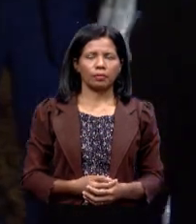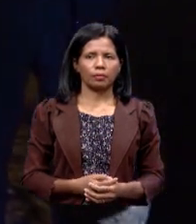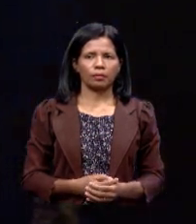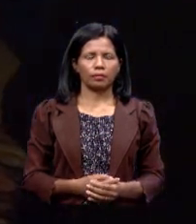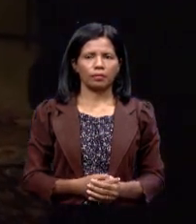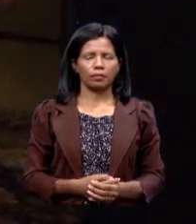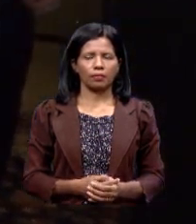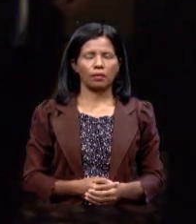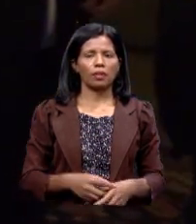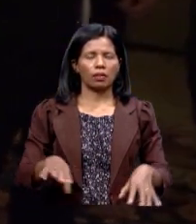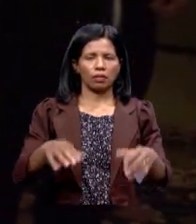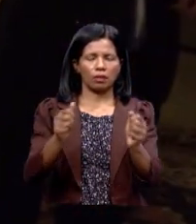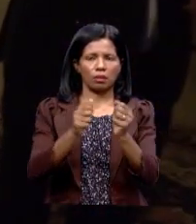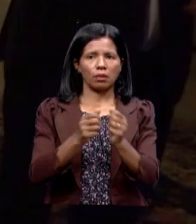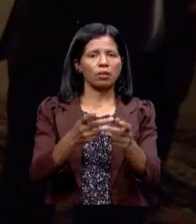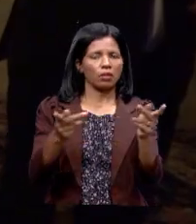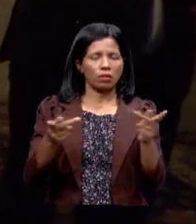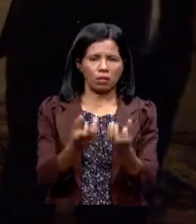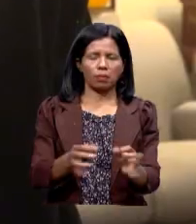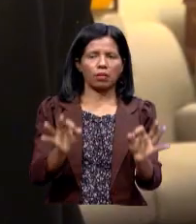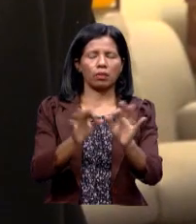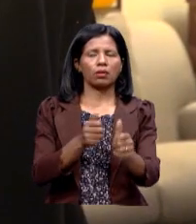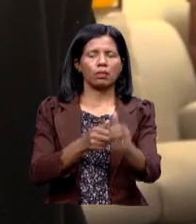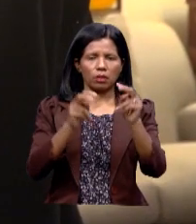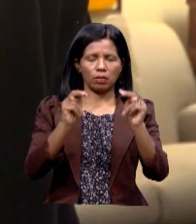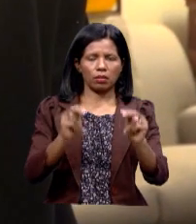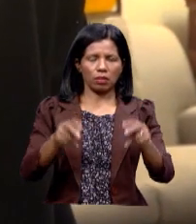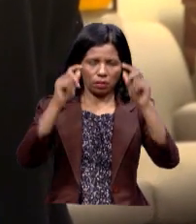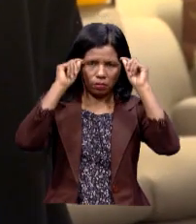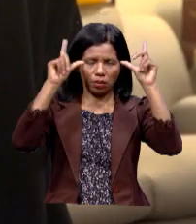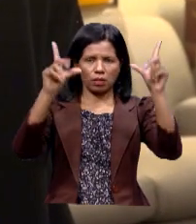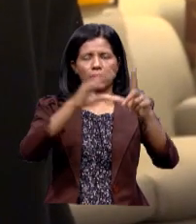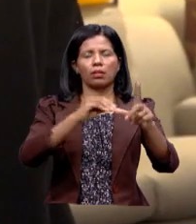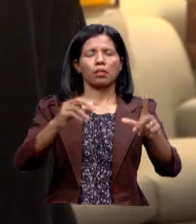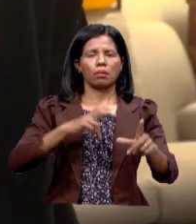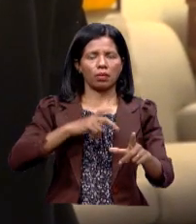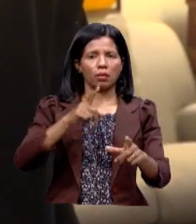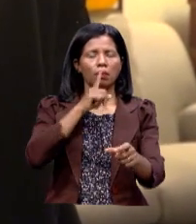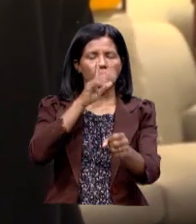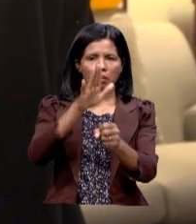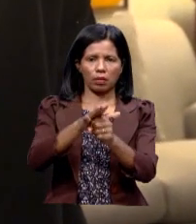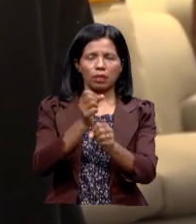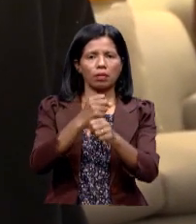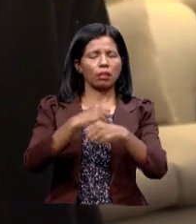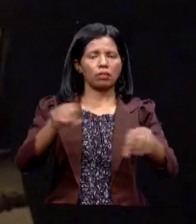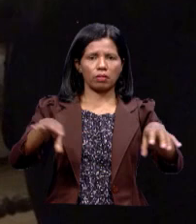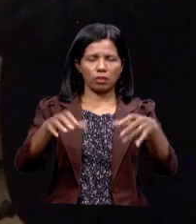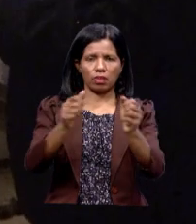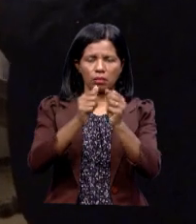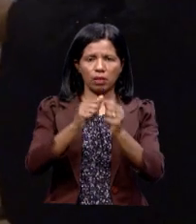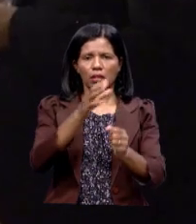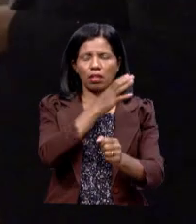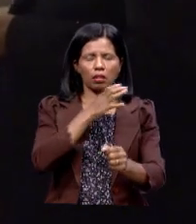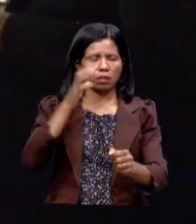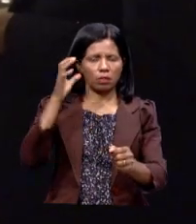Além de cooperação e área estratégica ter necessidade Timor-Leste, Portugal mos promete atuar a cooperação e a área agricultura